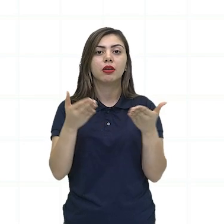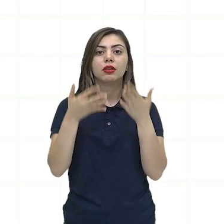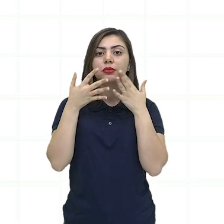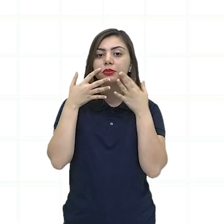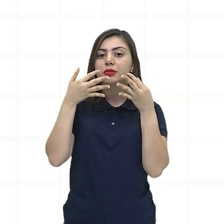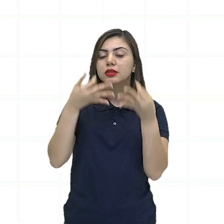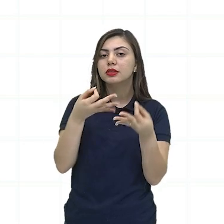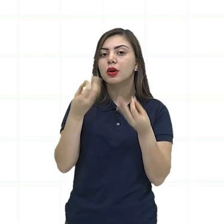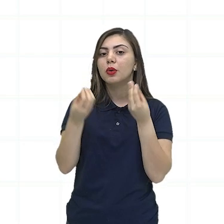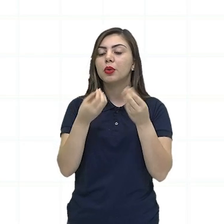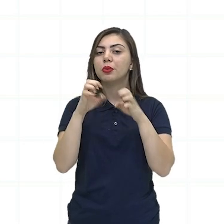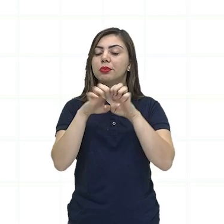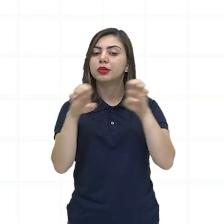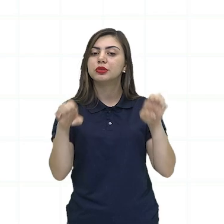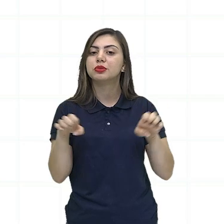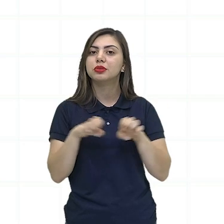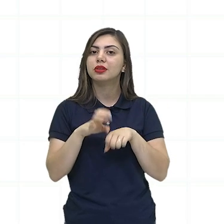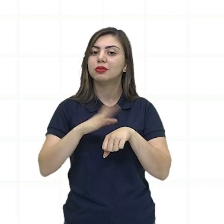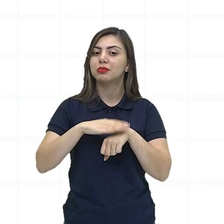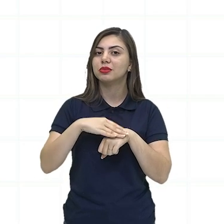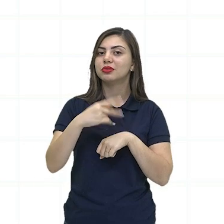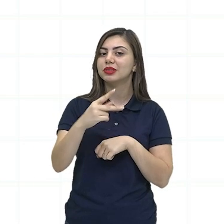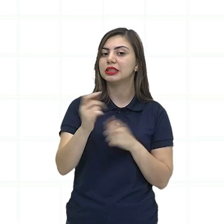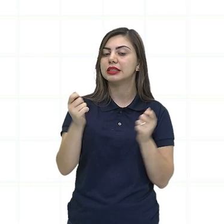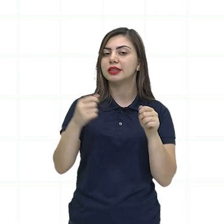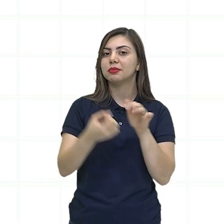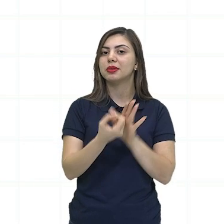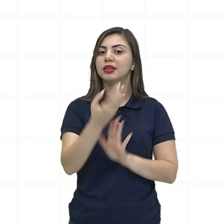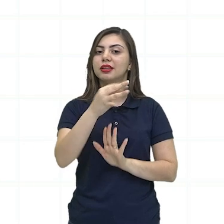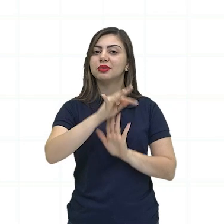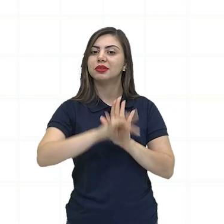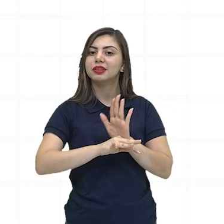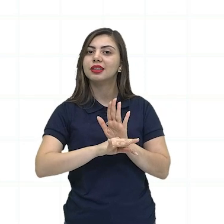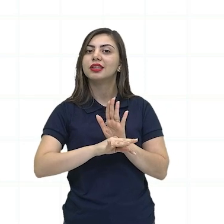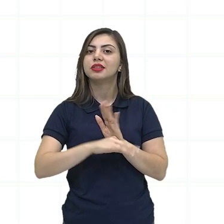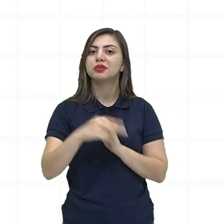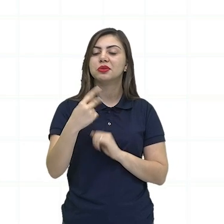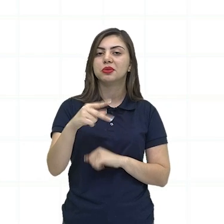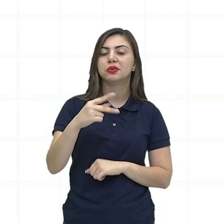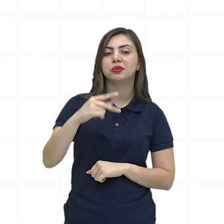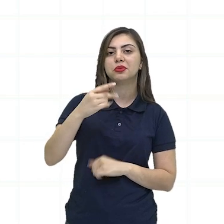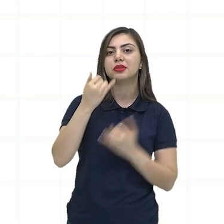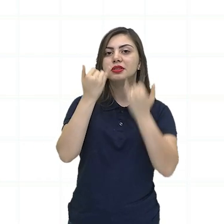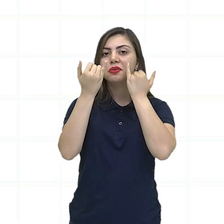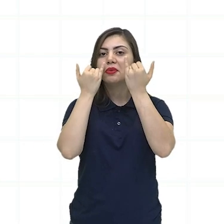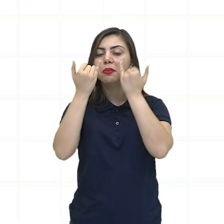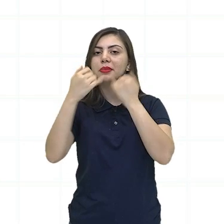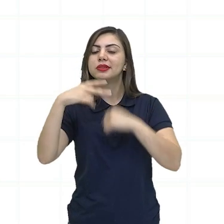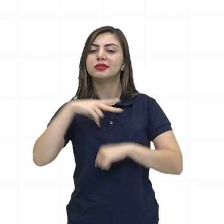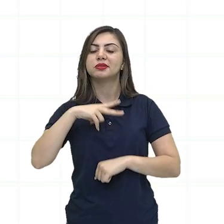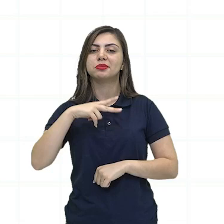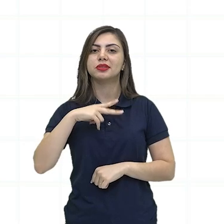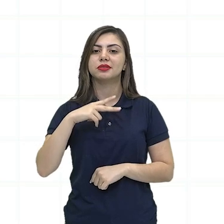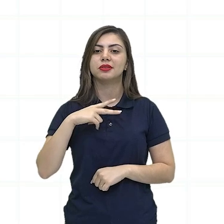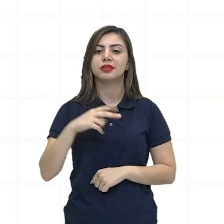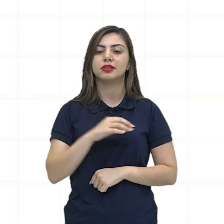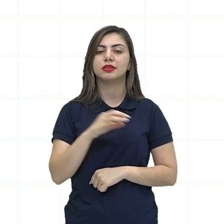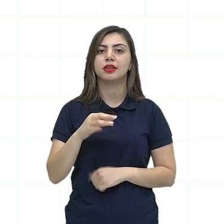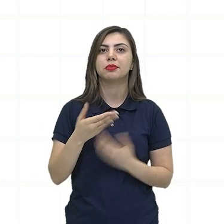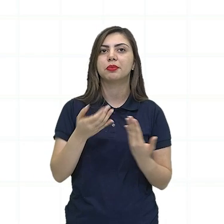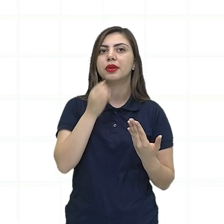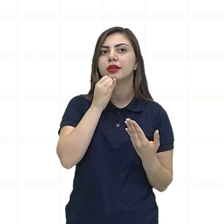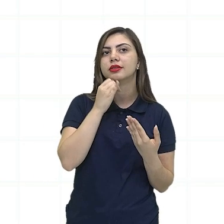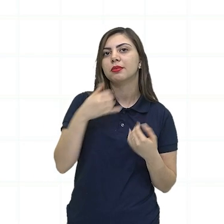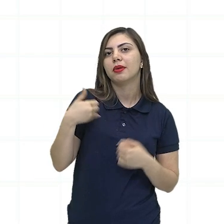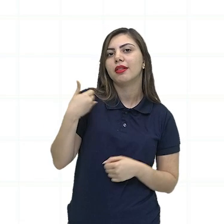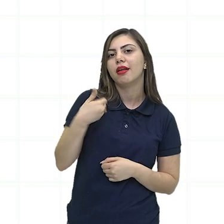atenção na estrutura para que vocês consigam fazer também um texto sobre vocês, com essas informações pessoais, a